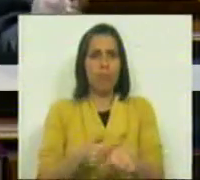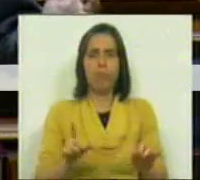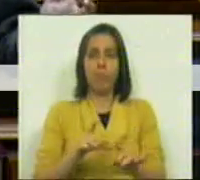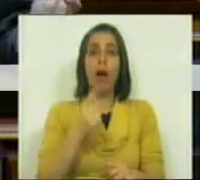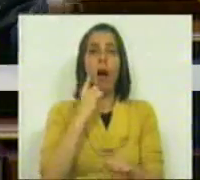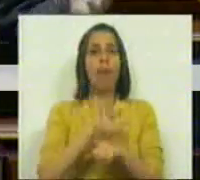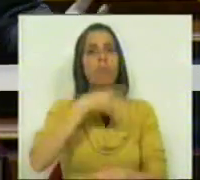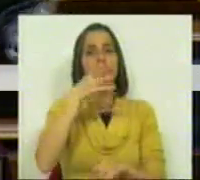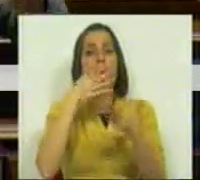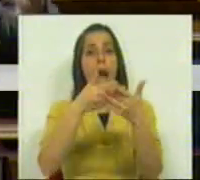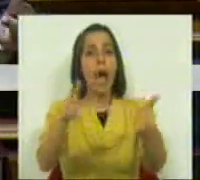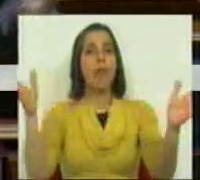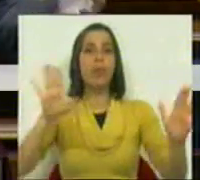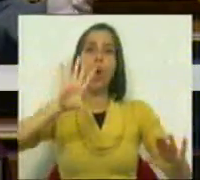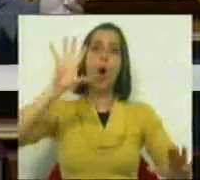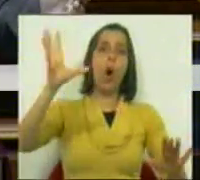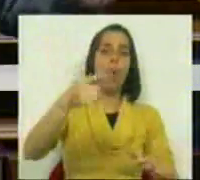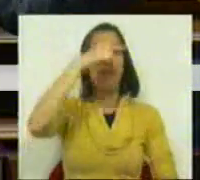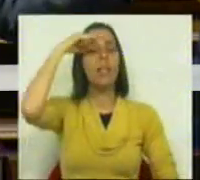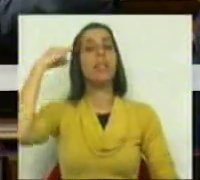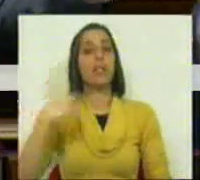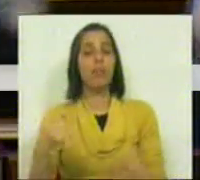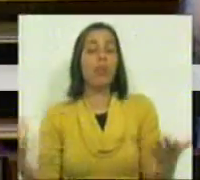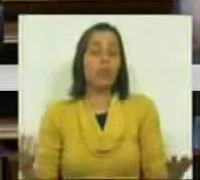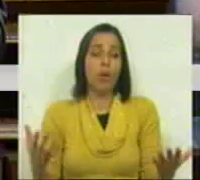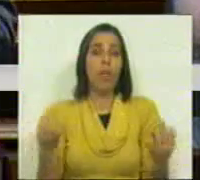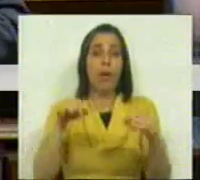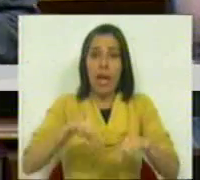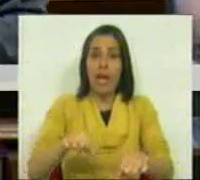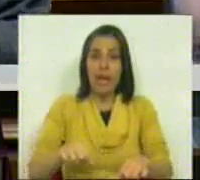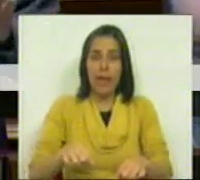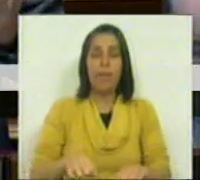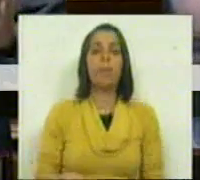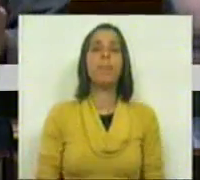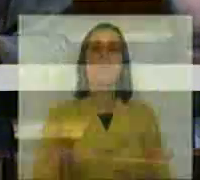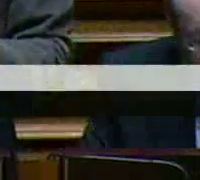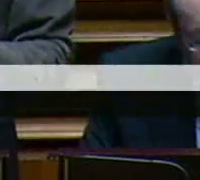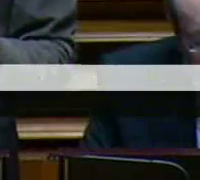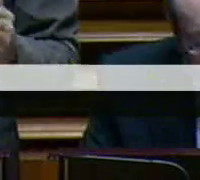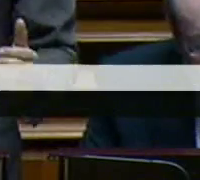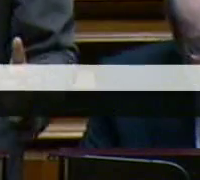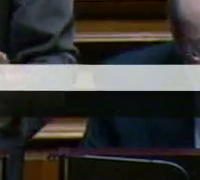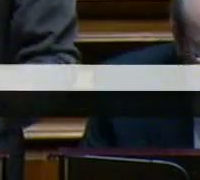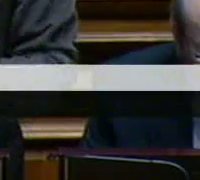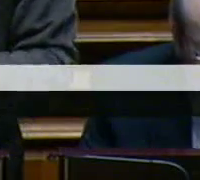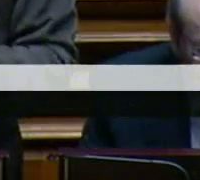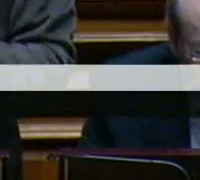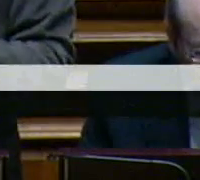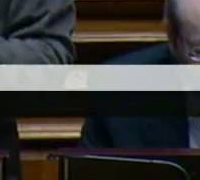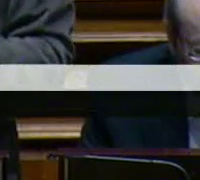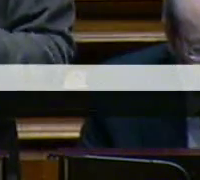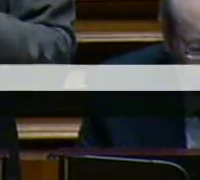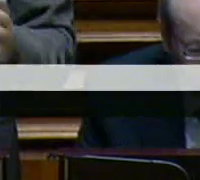com as palavras de abertura ao país e às suas dificuldades que foi tidas aqui. Mas eu devo dizer que nesta última intervenção do